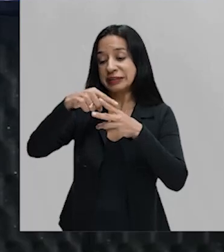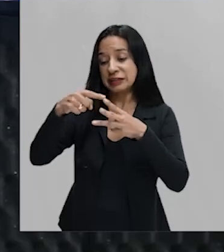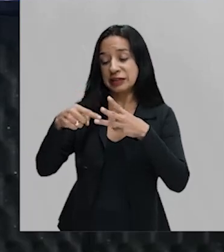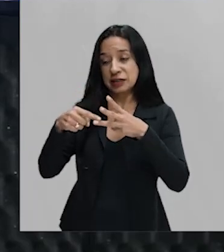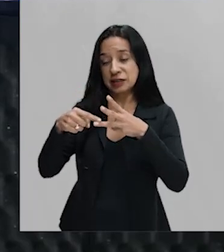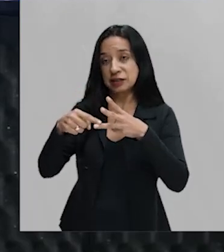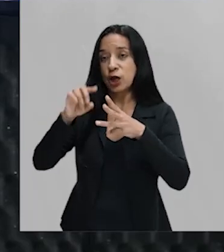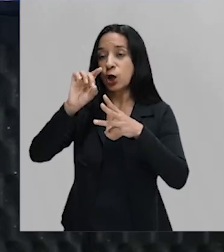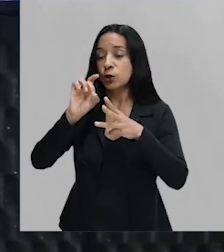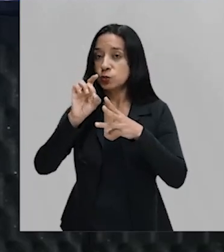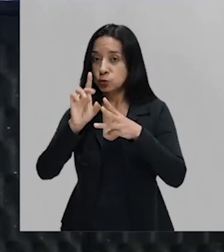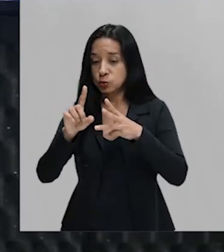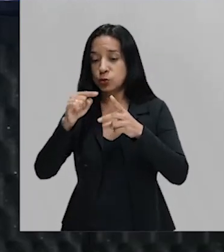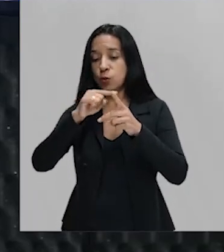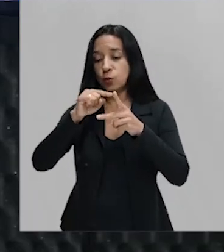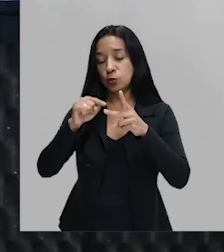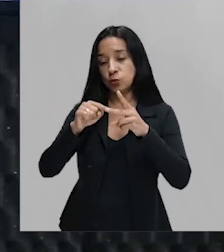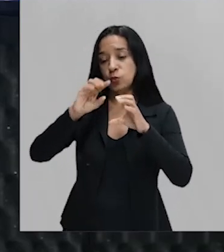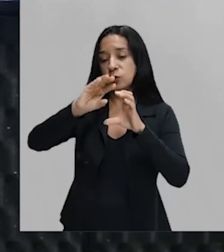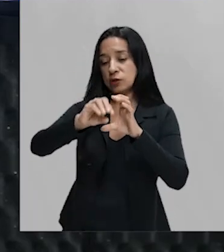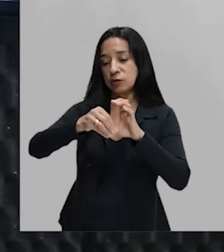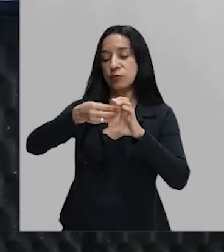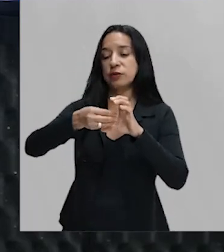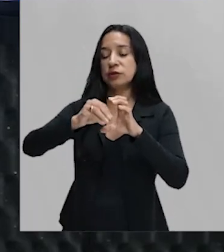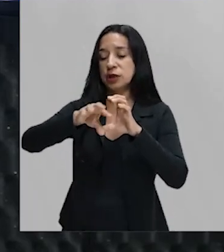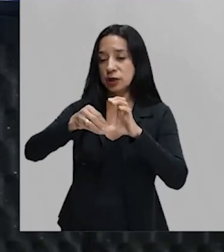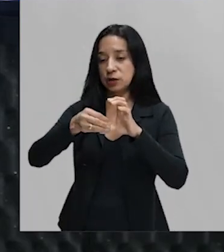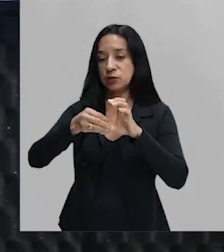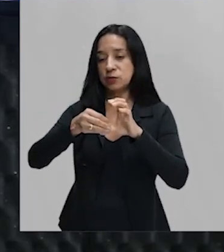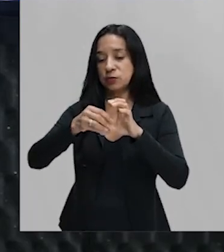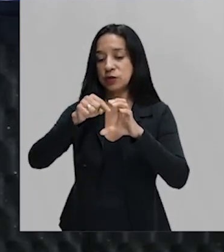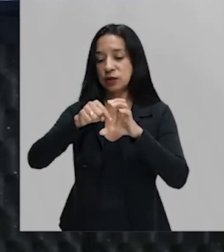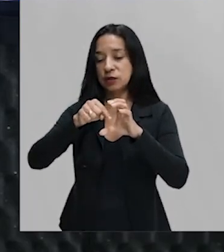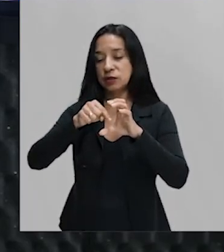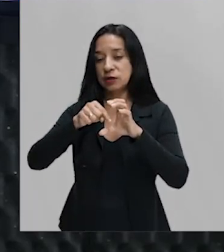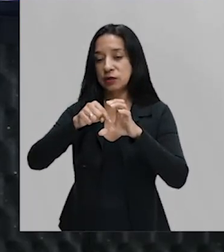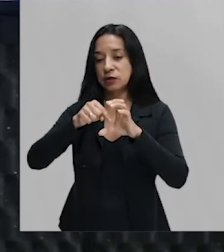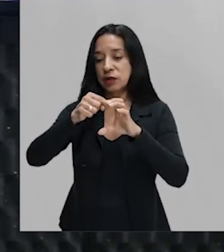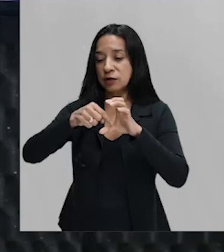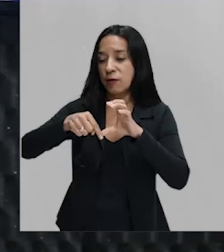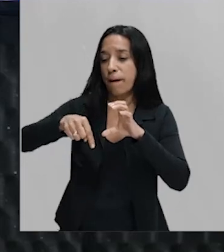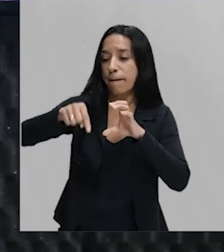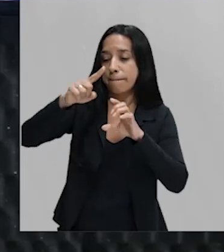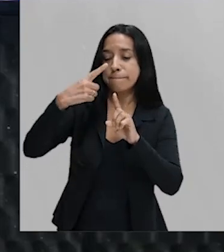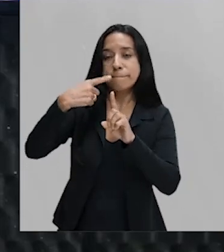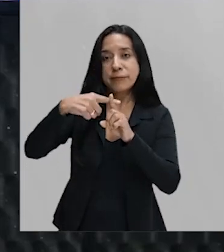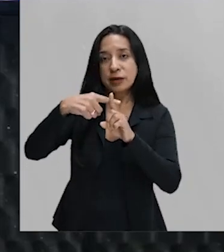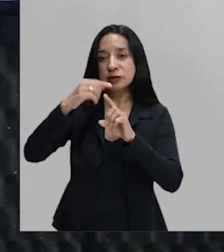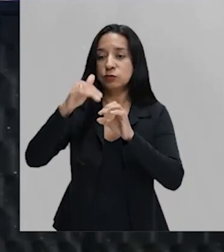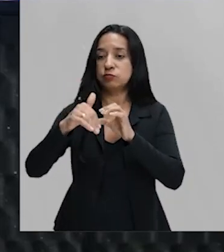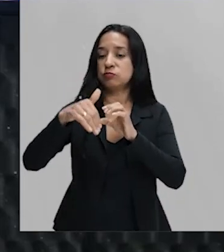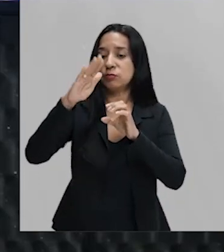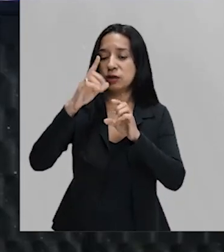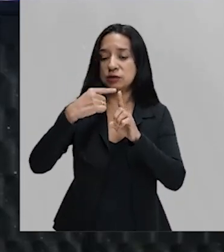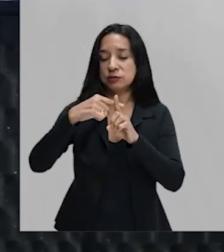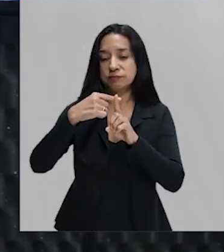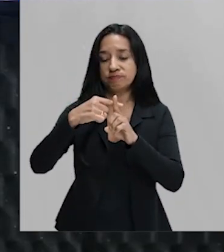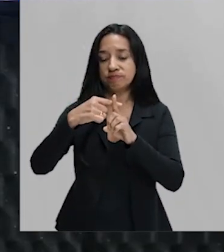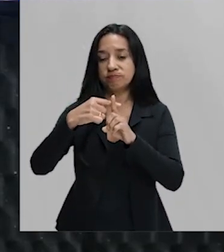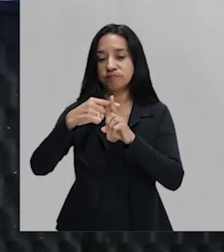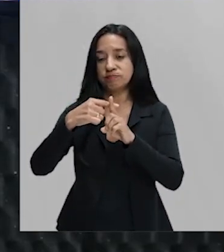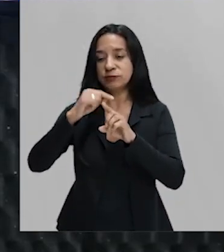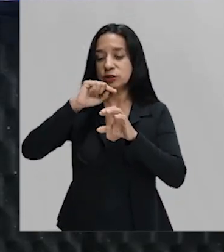partículas positivas para dentro? Isso gerou um saldo positivo a mais para o lado de fora, ou seja, essa